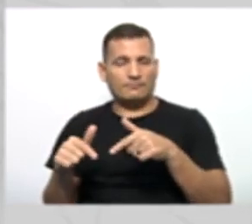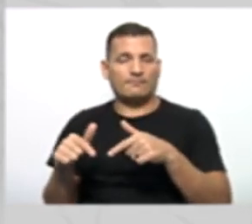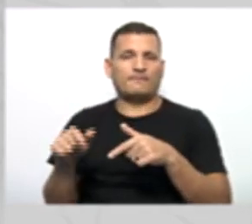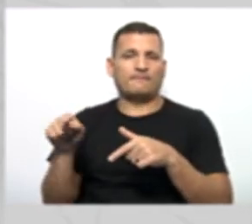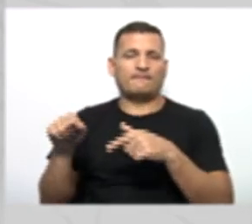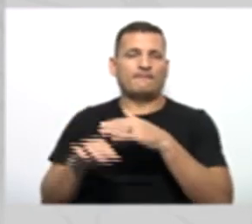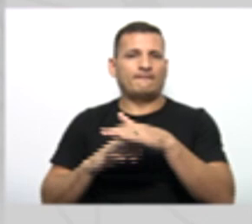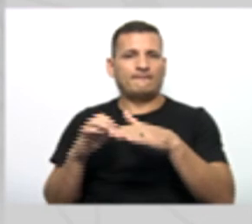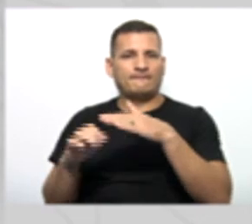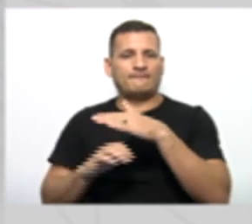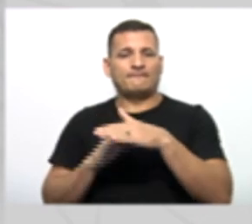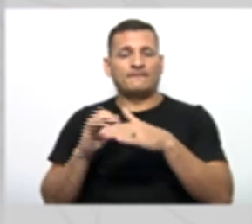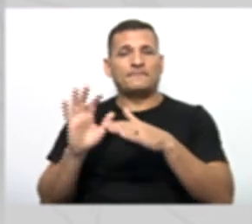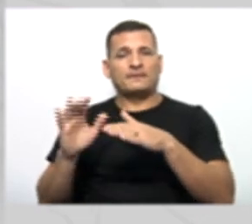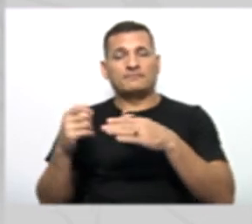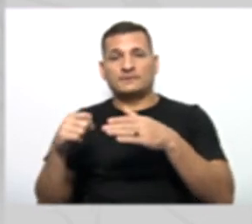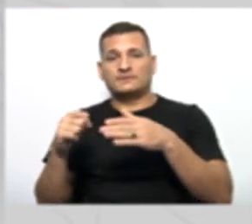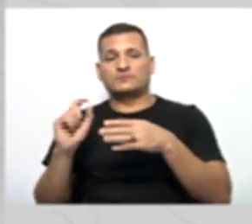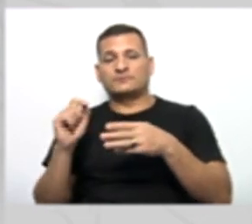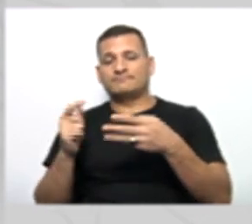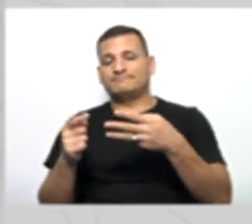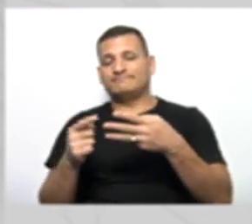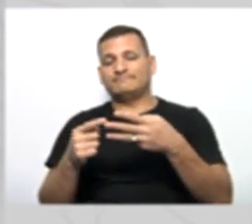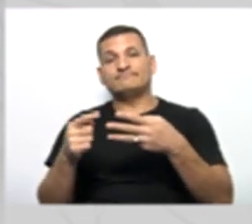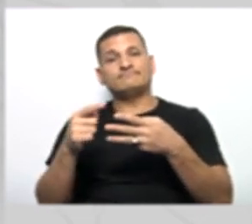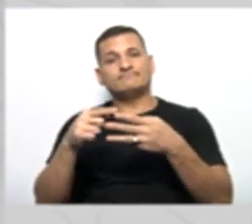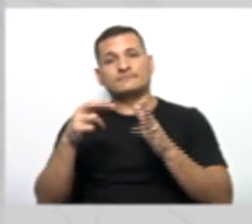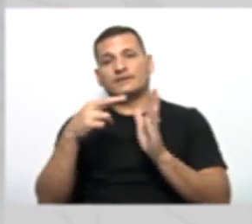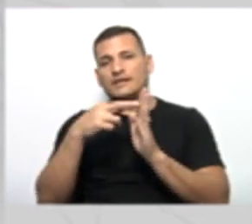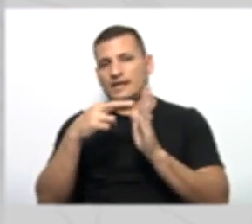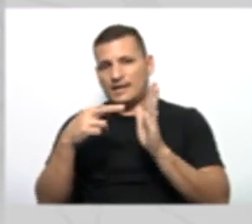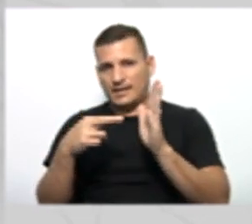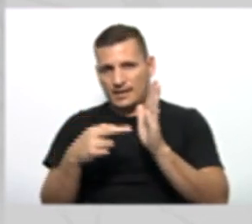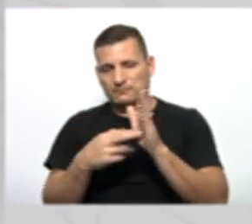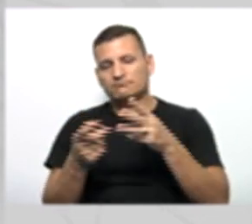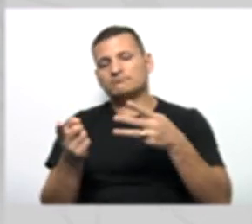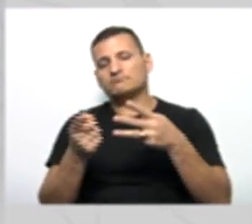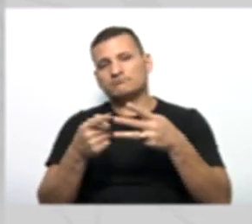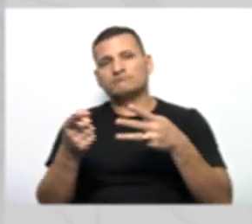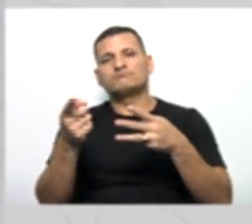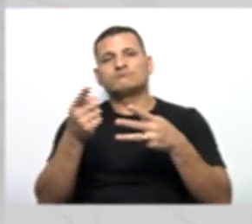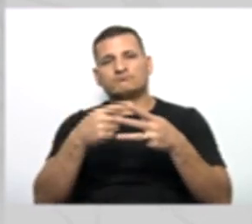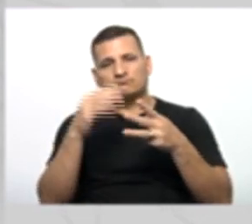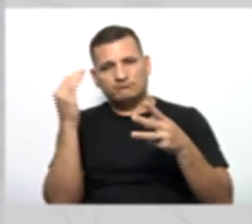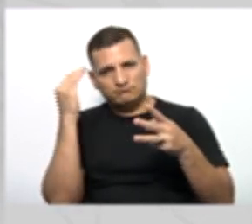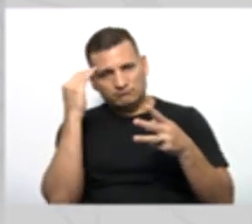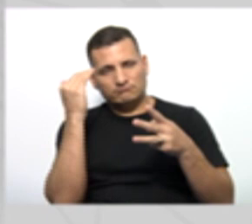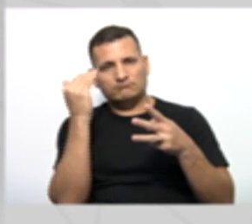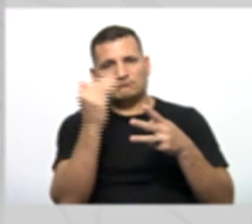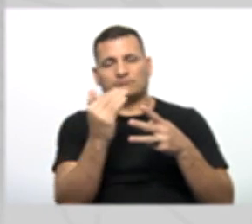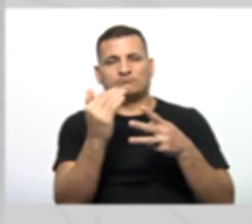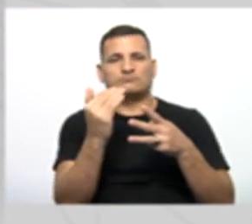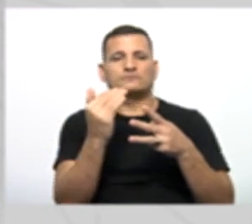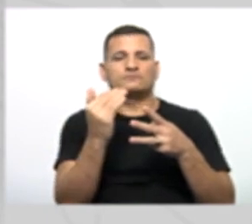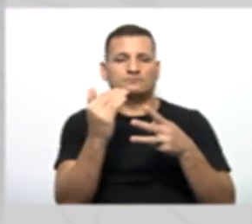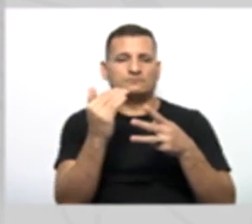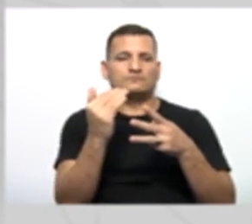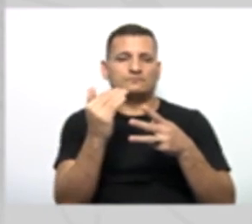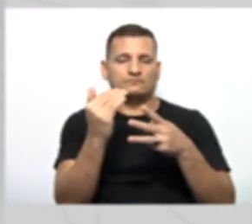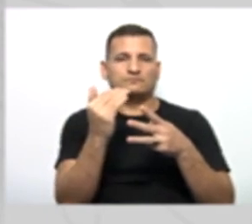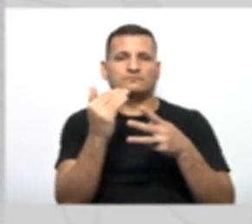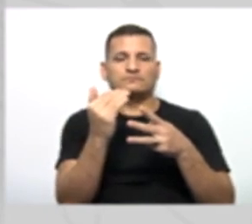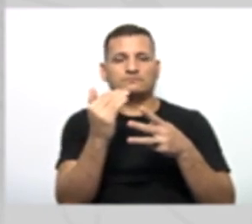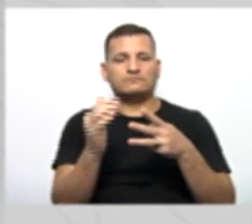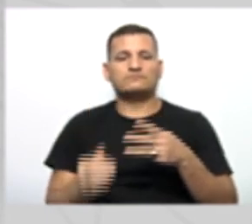que consta nas licenças anteriores, com as medidas de controle ambiental e condicionantes determinadas para a